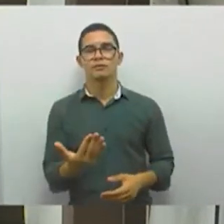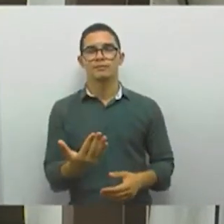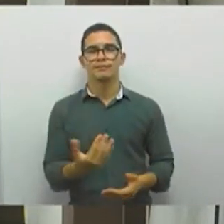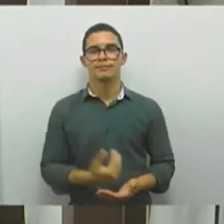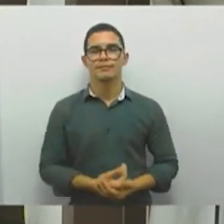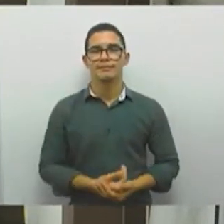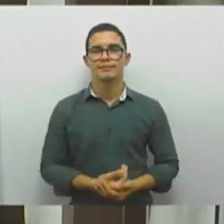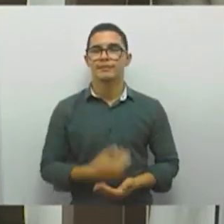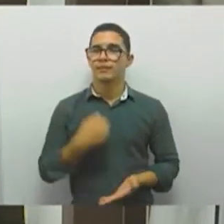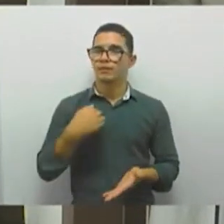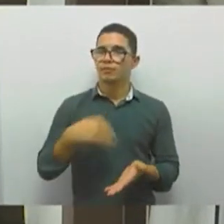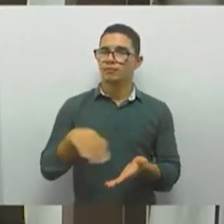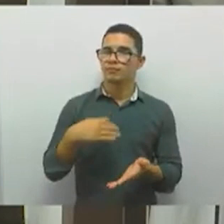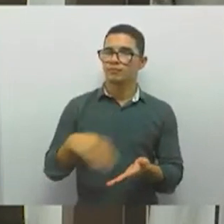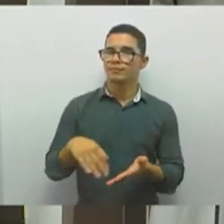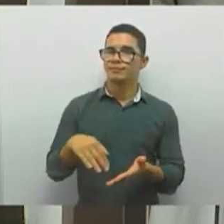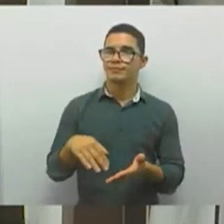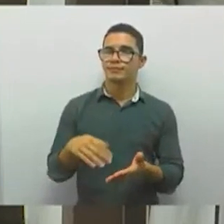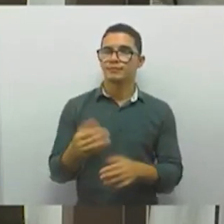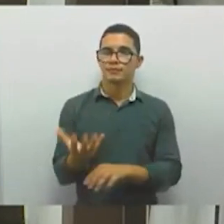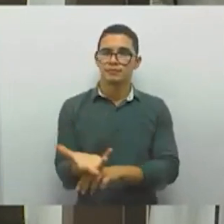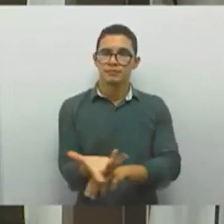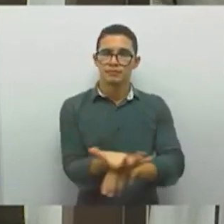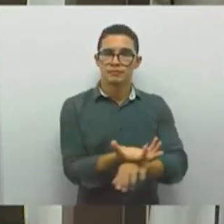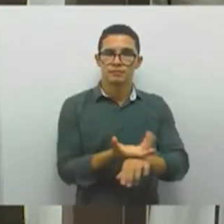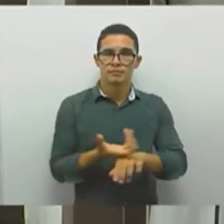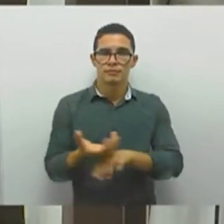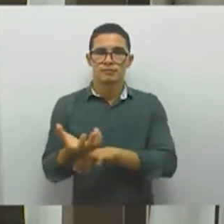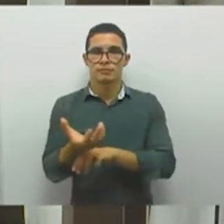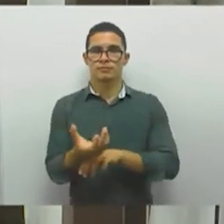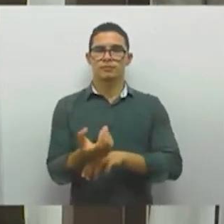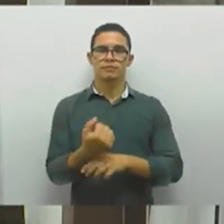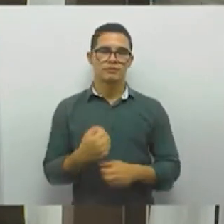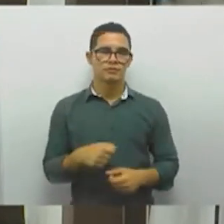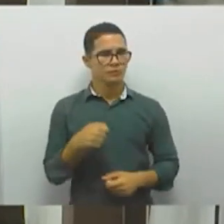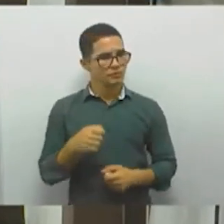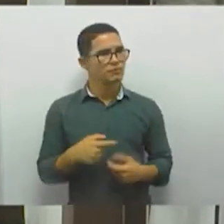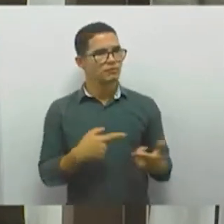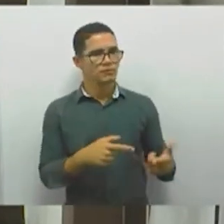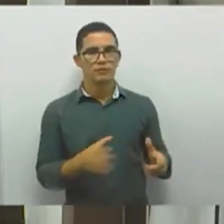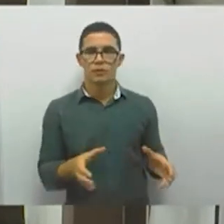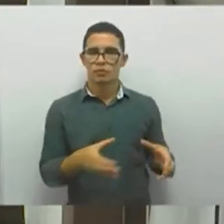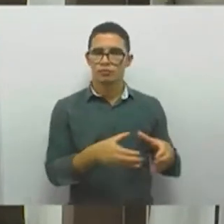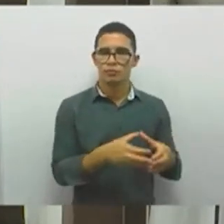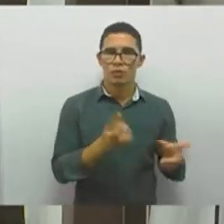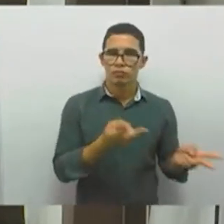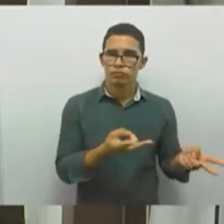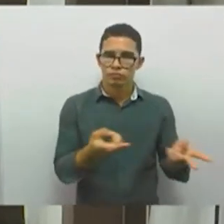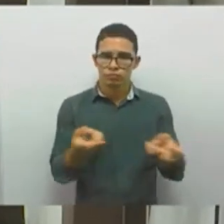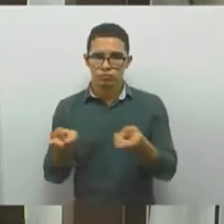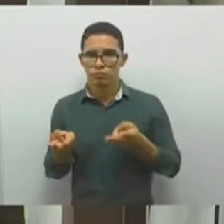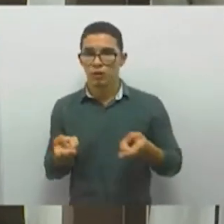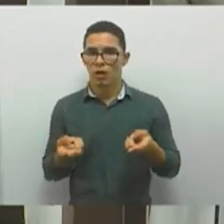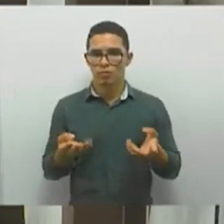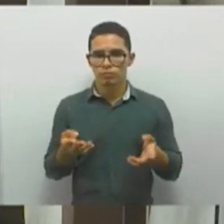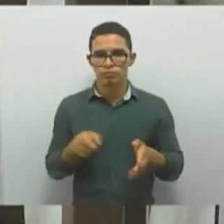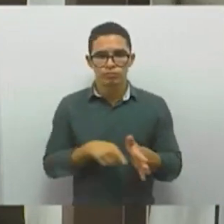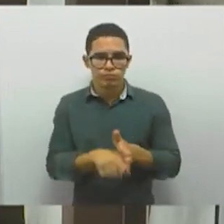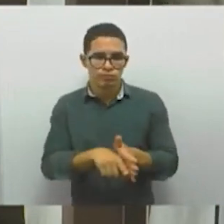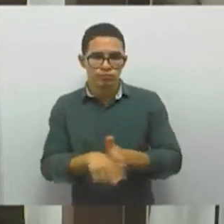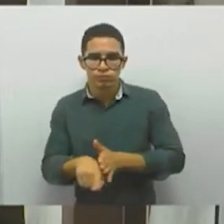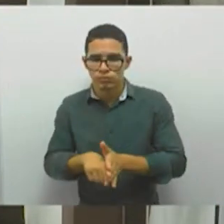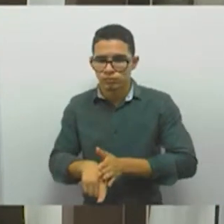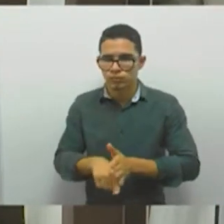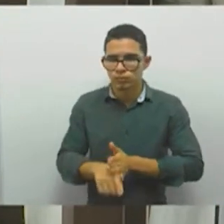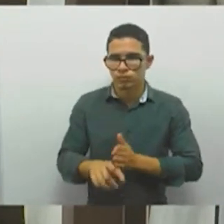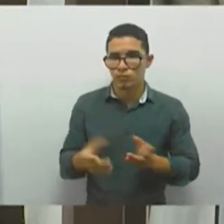a secretária de parques Jardim Bet Brito Que ela possa ir lá com a sua equipe fazer uma visita uma vistoria nesse local e